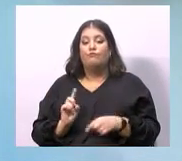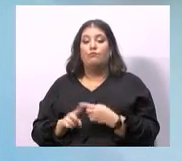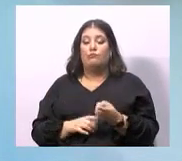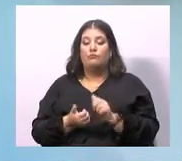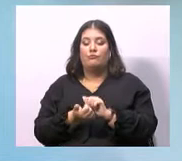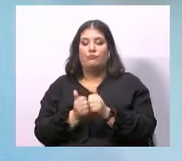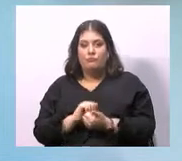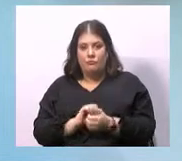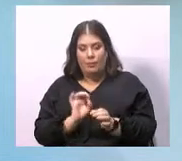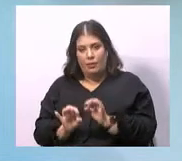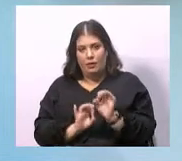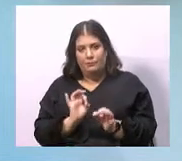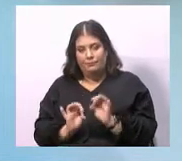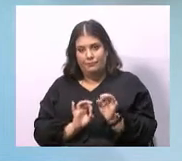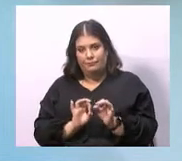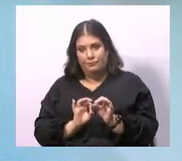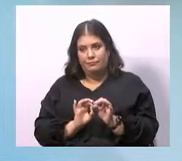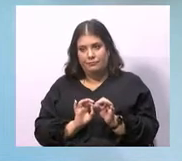a terapêutica